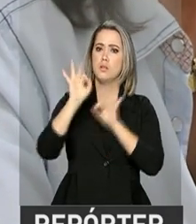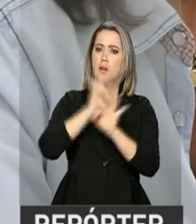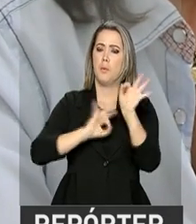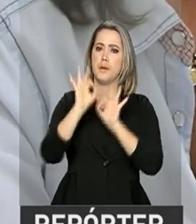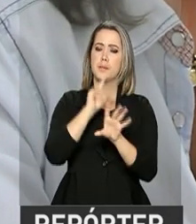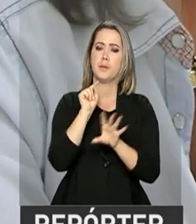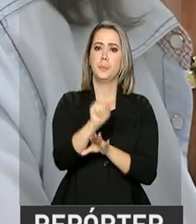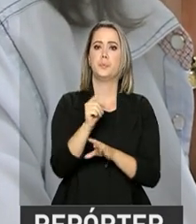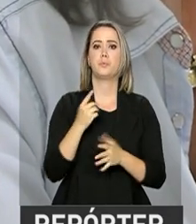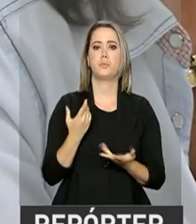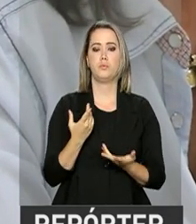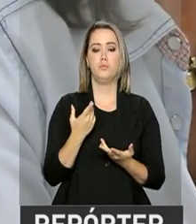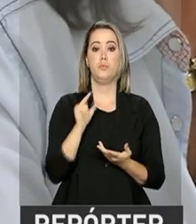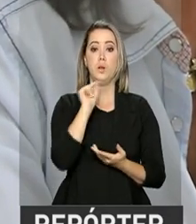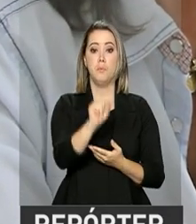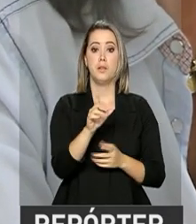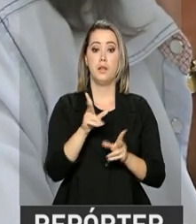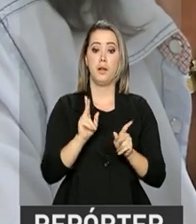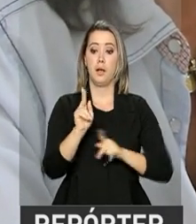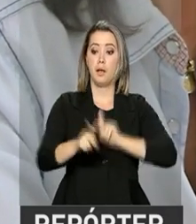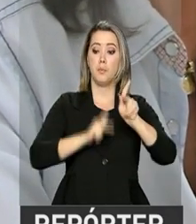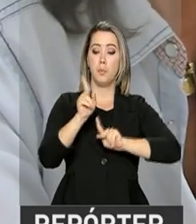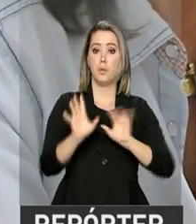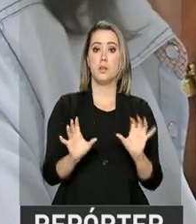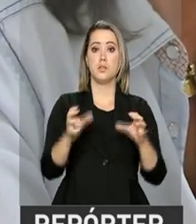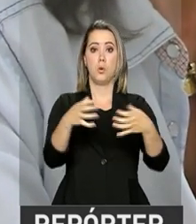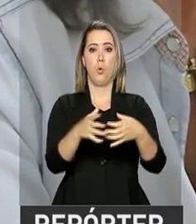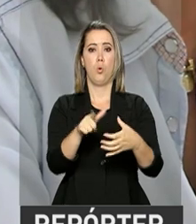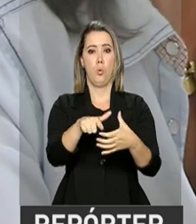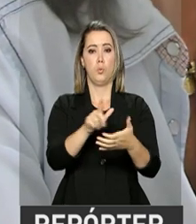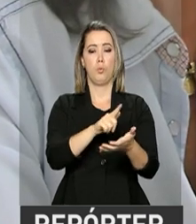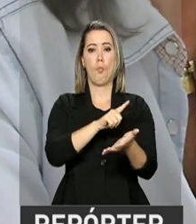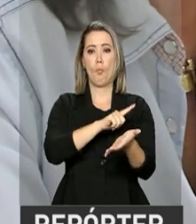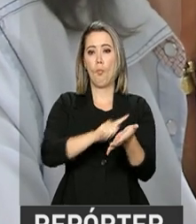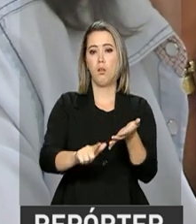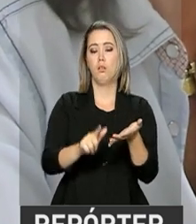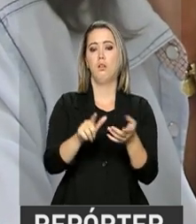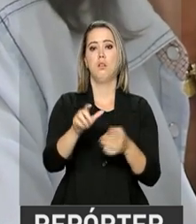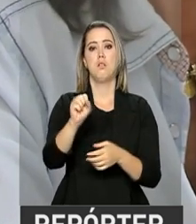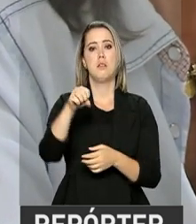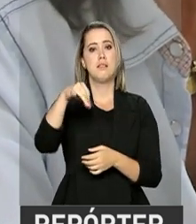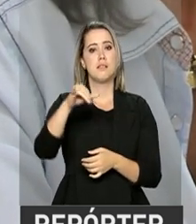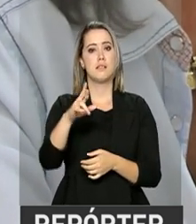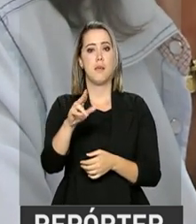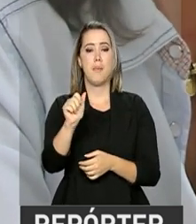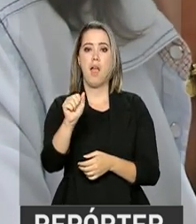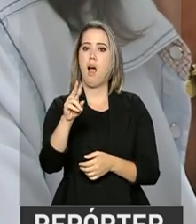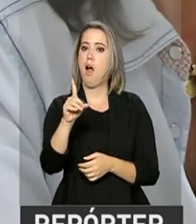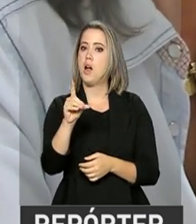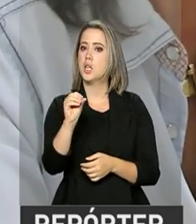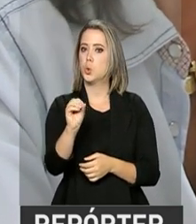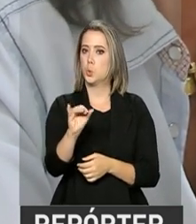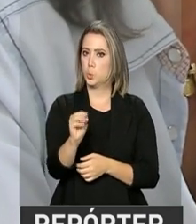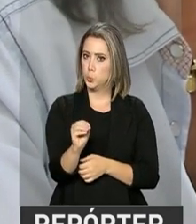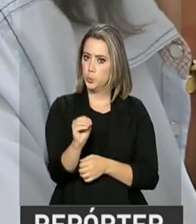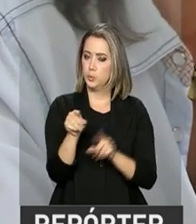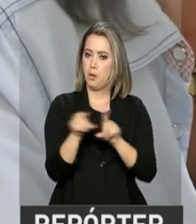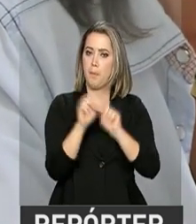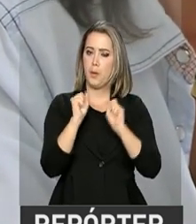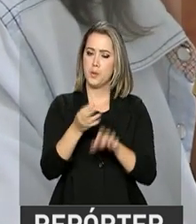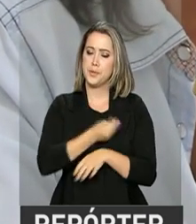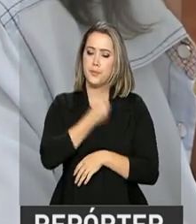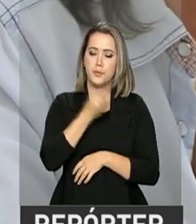elaboradas para que aquelas populações do semiárido possam conviver e possam, na